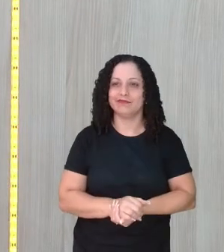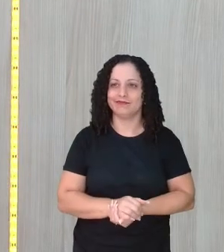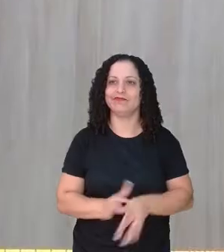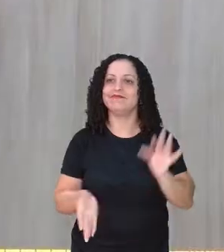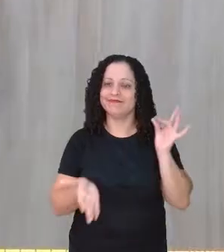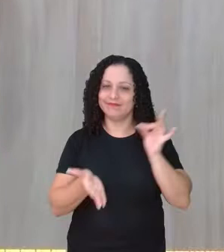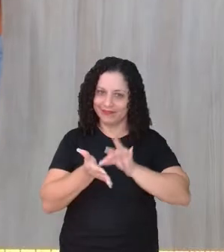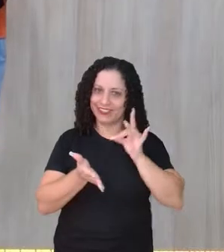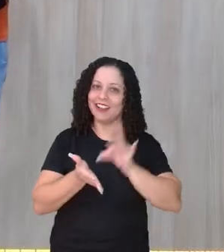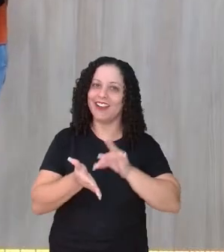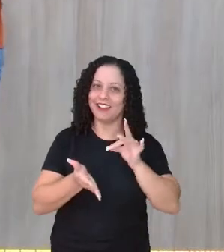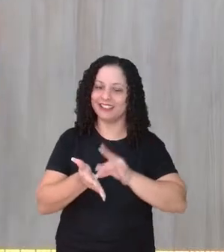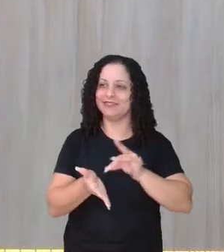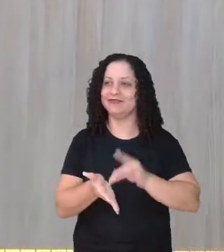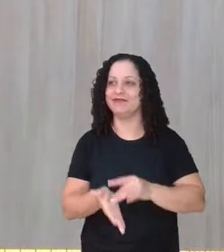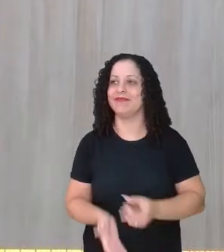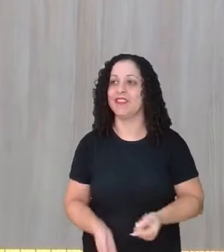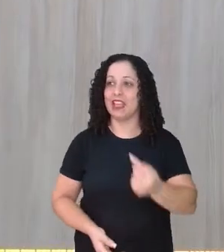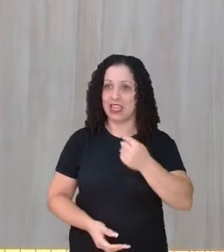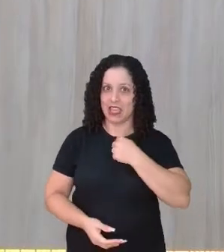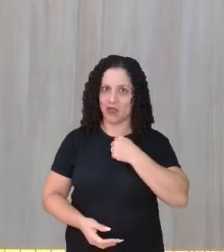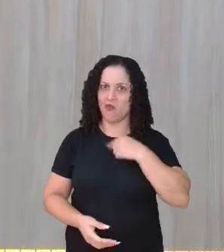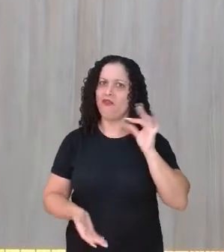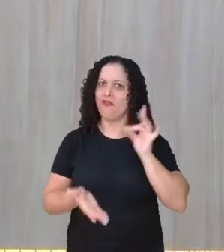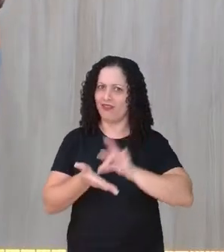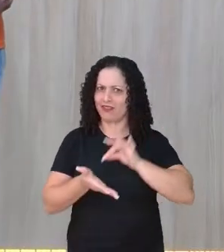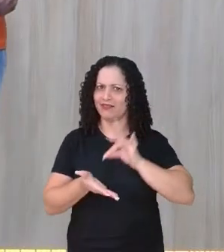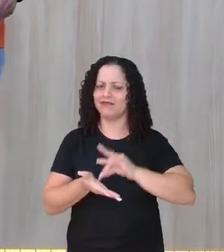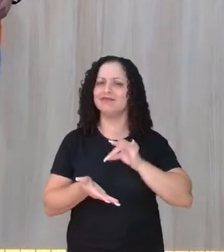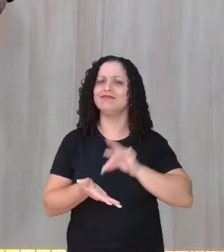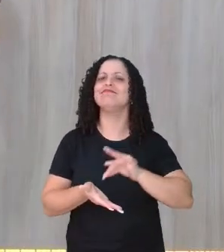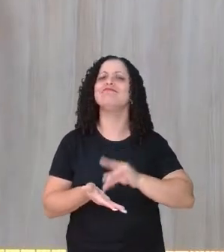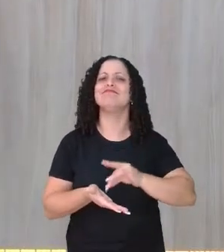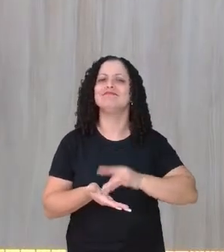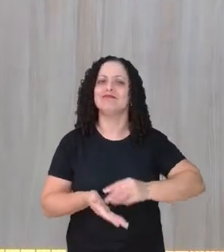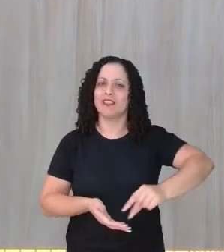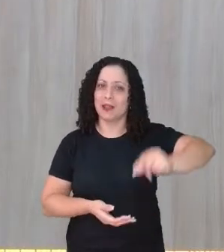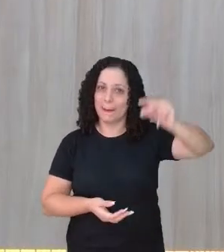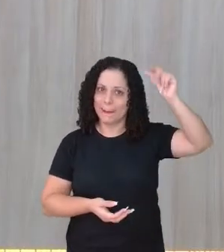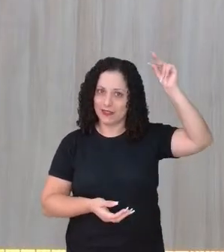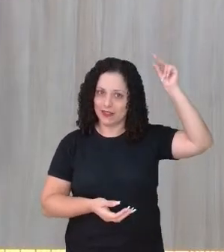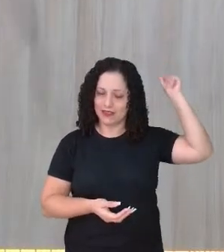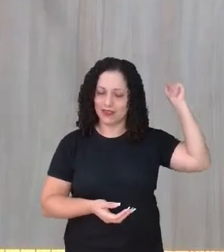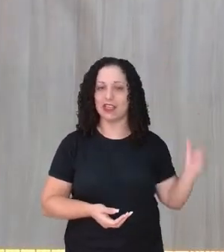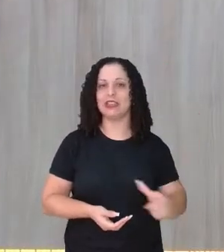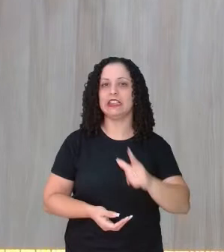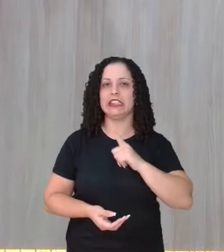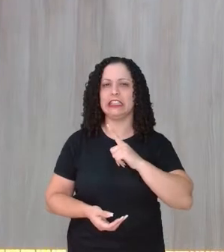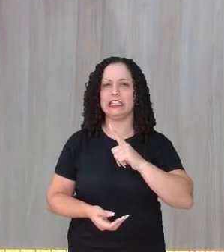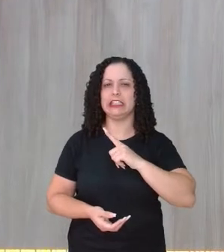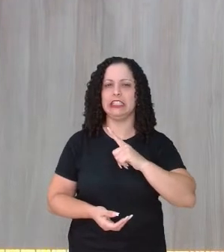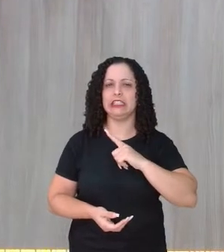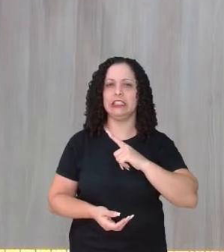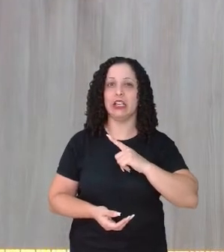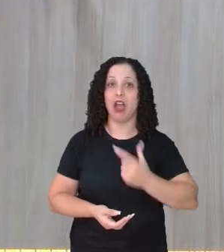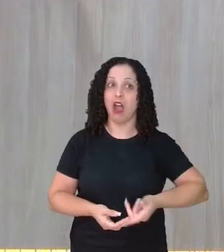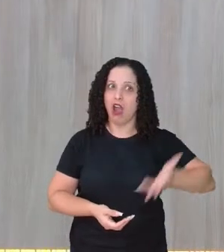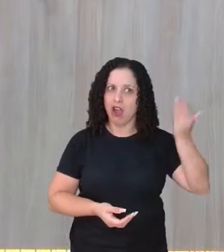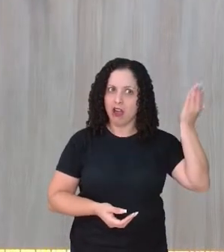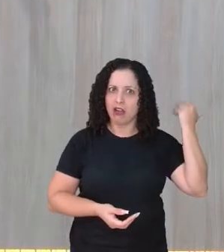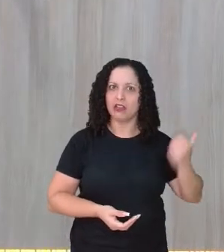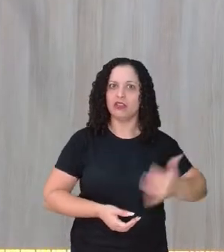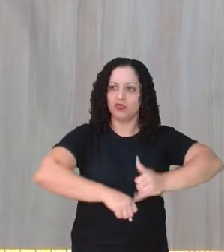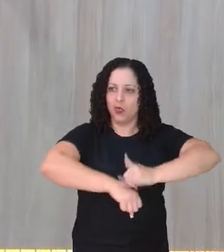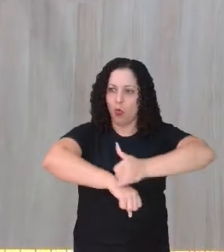É verdade, é verdade. E eu sou a prova disso, viu, pessoal? Eu sou a prova disso. Eu tinha, Celi, 86 quilos. Eu era